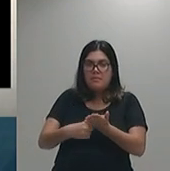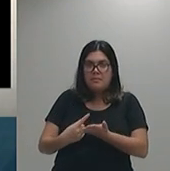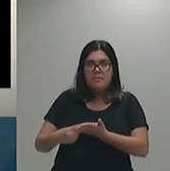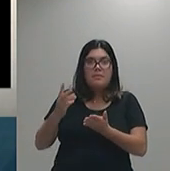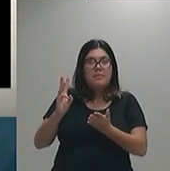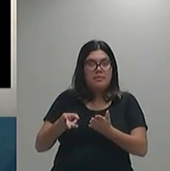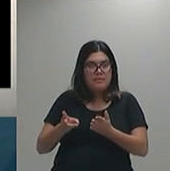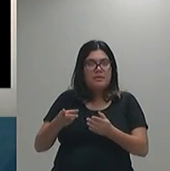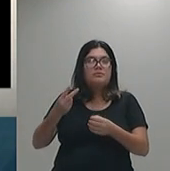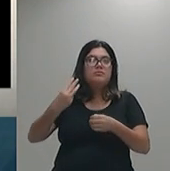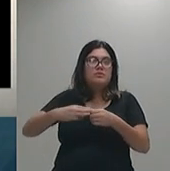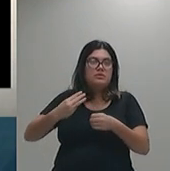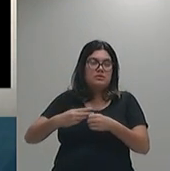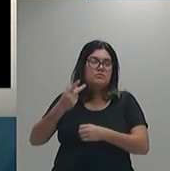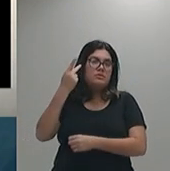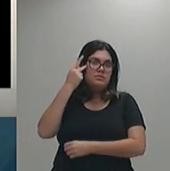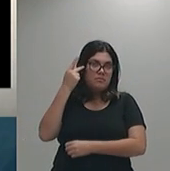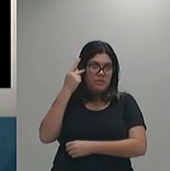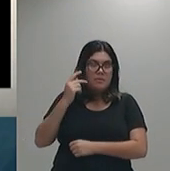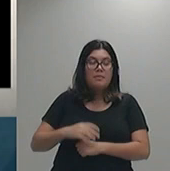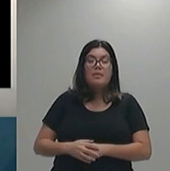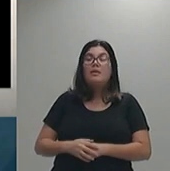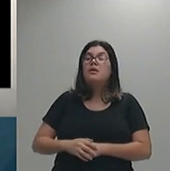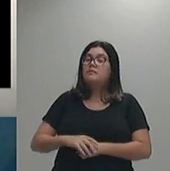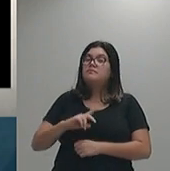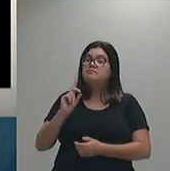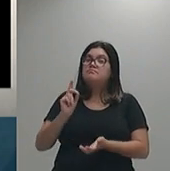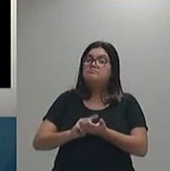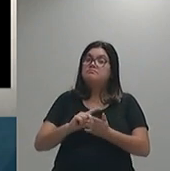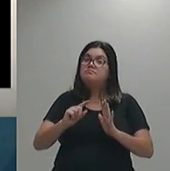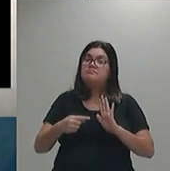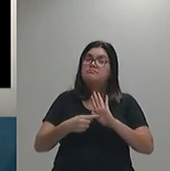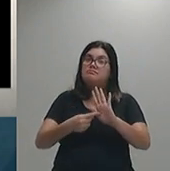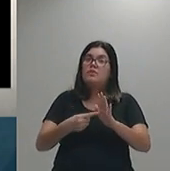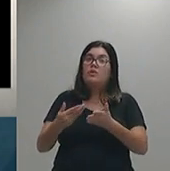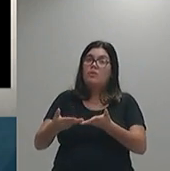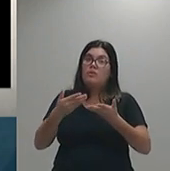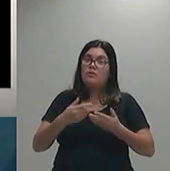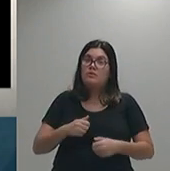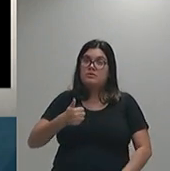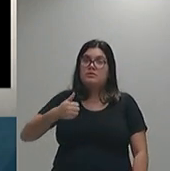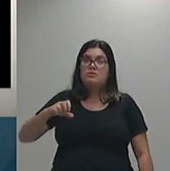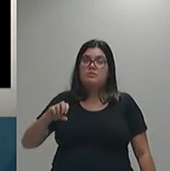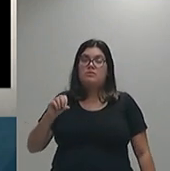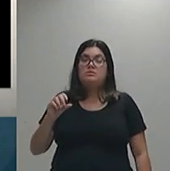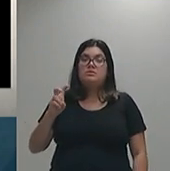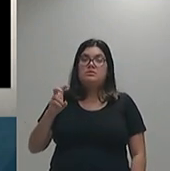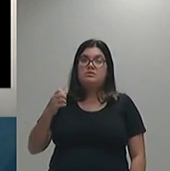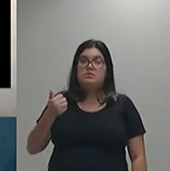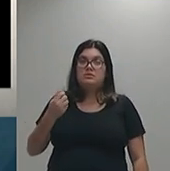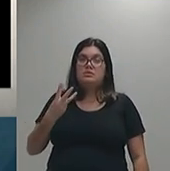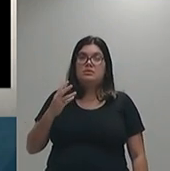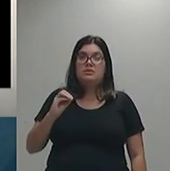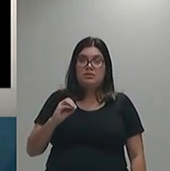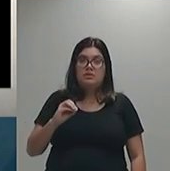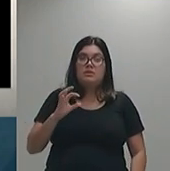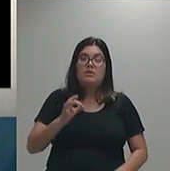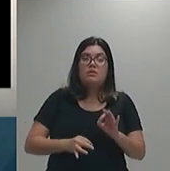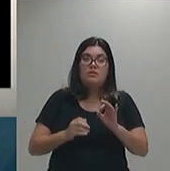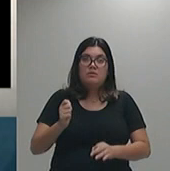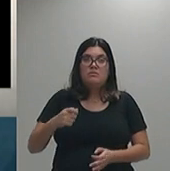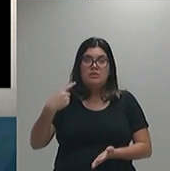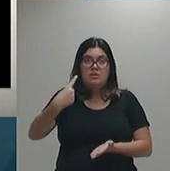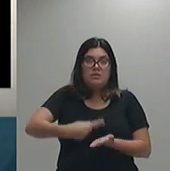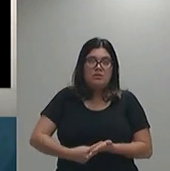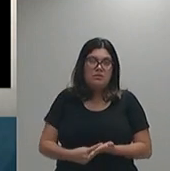é verdade que é um presidente citado que o conflito de competência 111 dias e 30 que o tribunal admitiu a sua